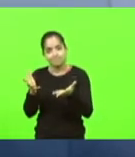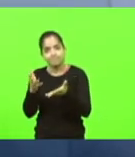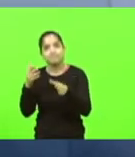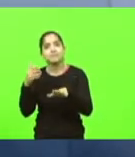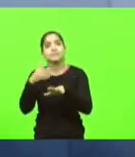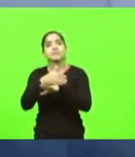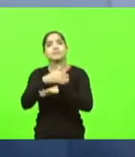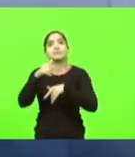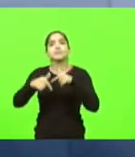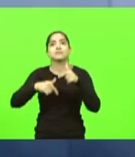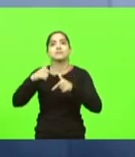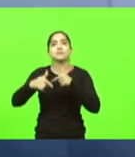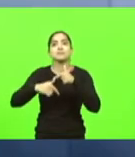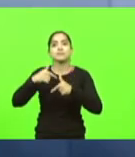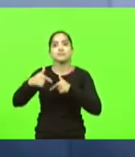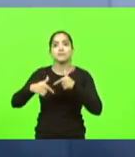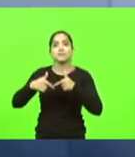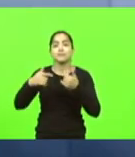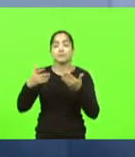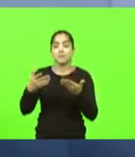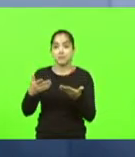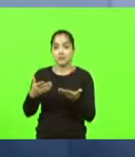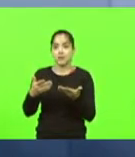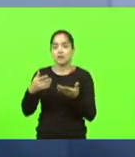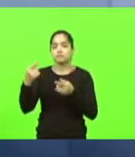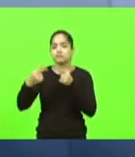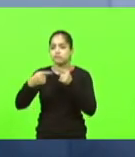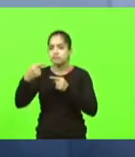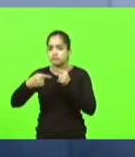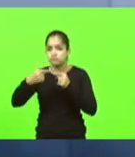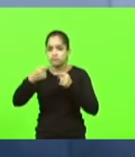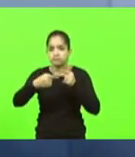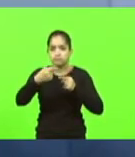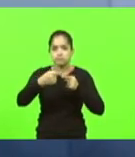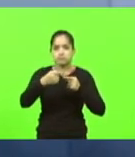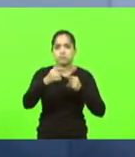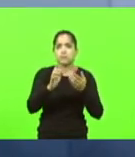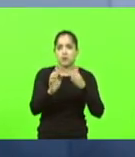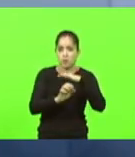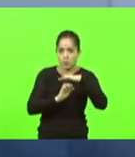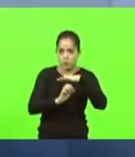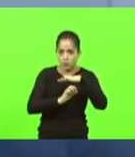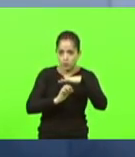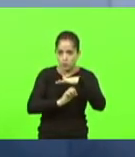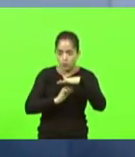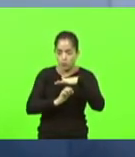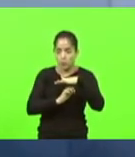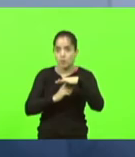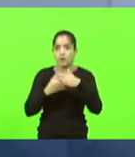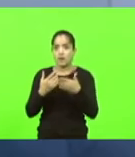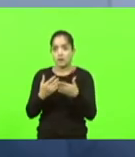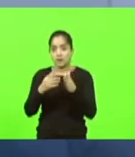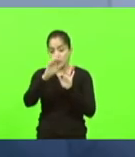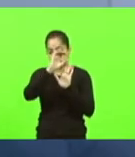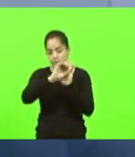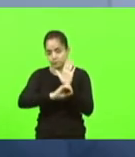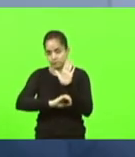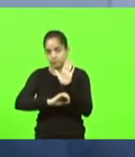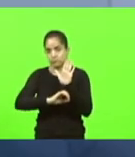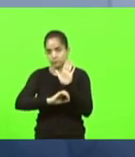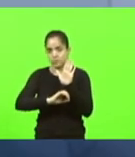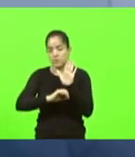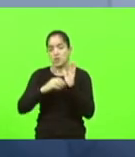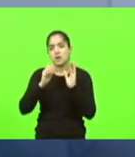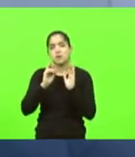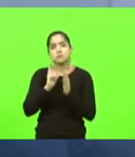de trabalho. E ainda assim, até dialogando com diversos empregadores que nós fizemos em razão do ofício, até sempre comento que